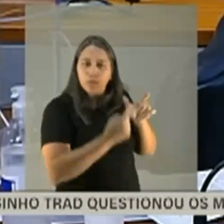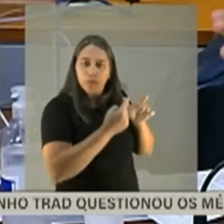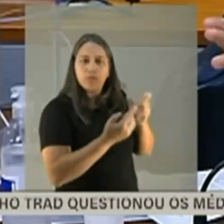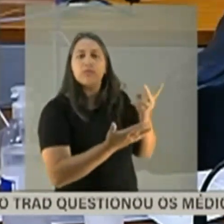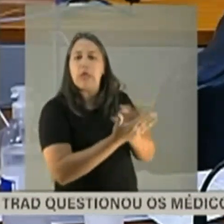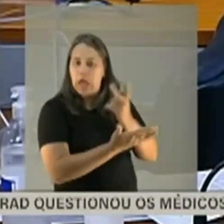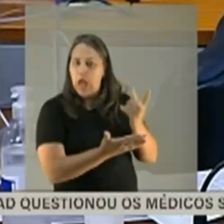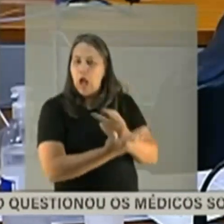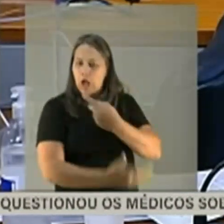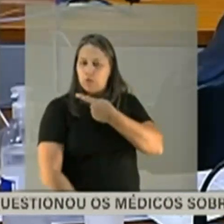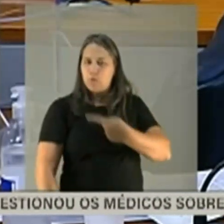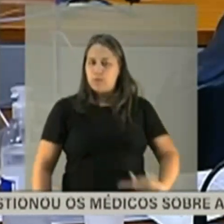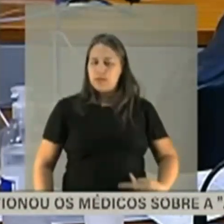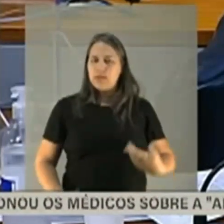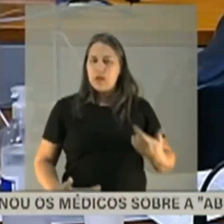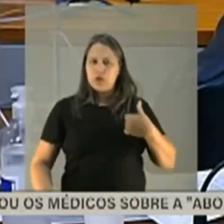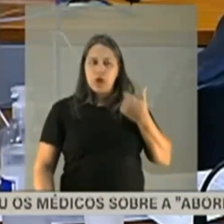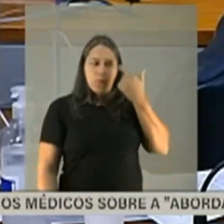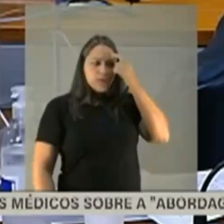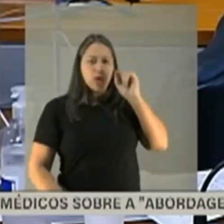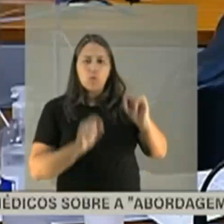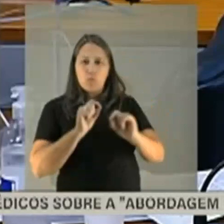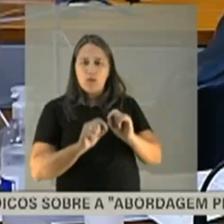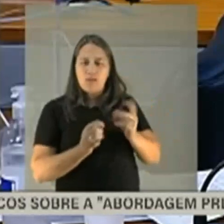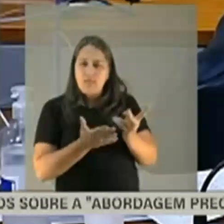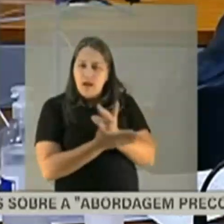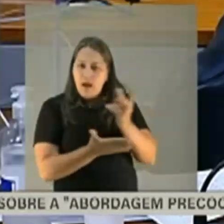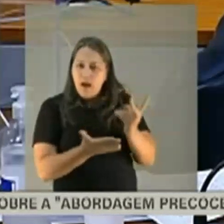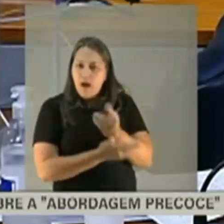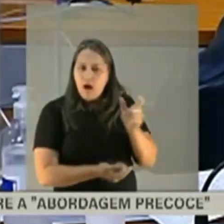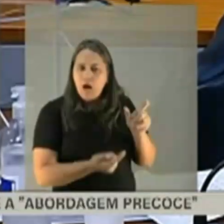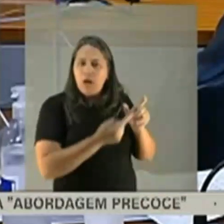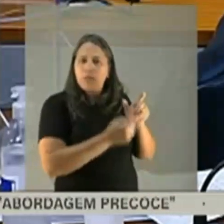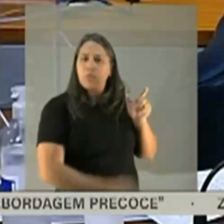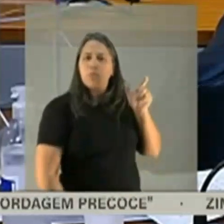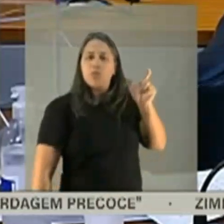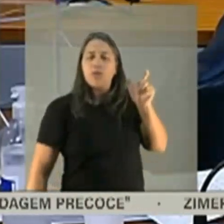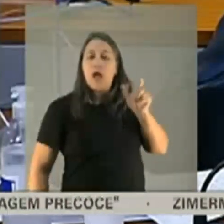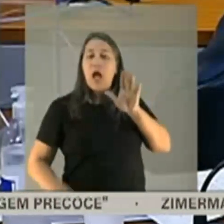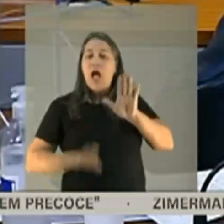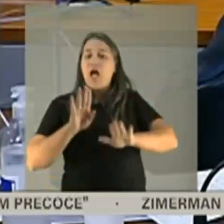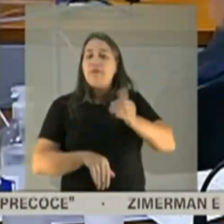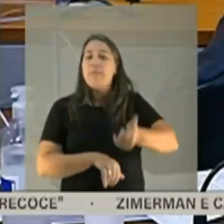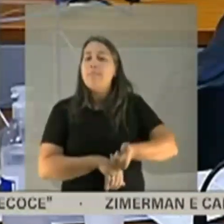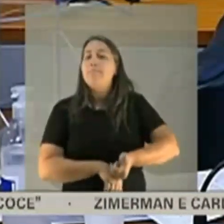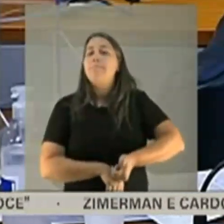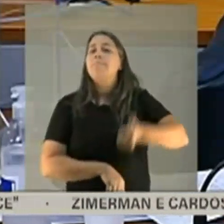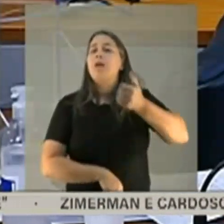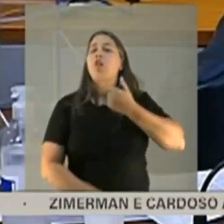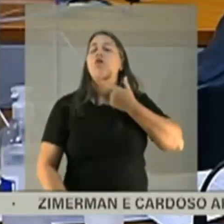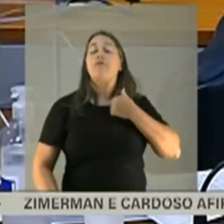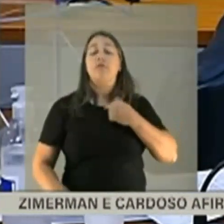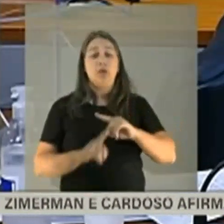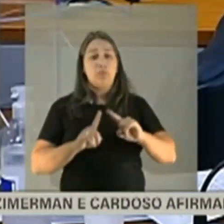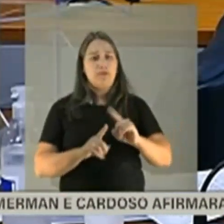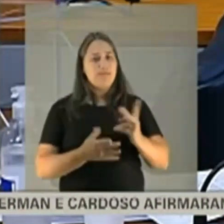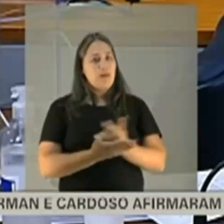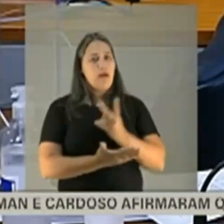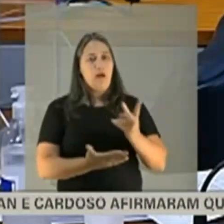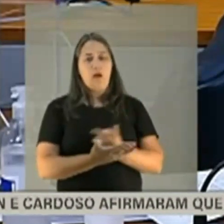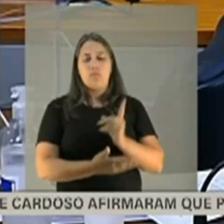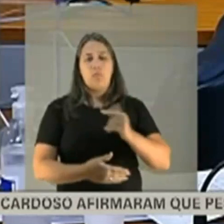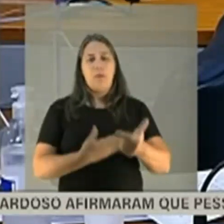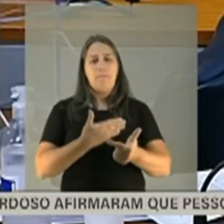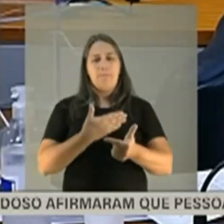minha posição, no meu modo de entender, ele erra ao mostrar, por mais que ele tenha a melhor intenção, mas ele erra, isso não é papel